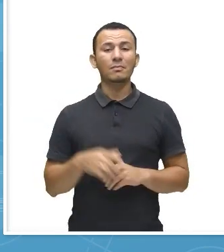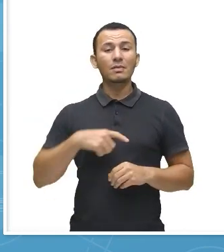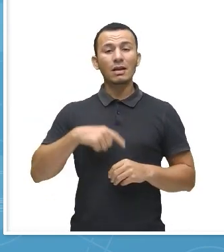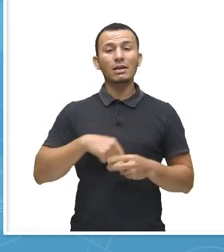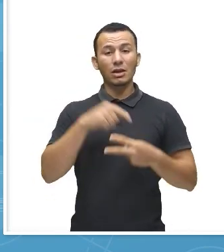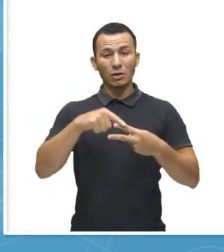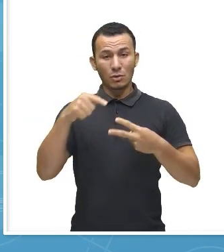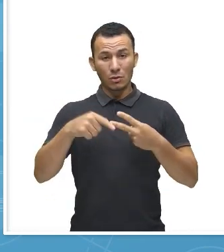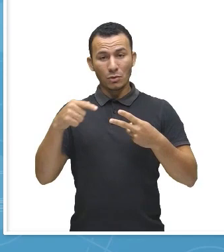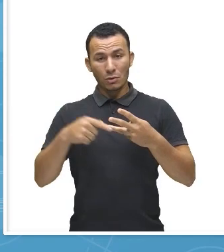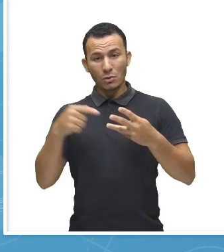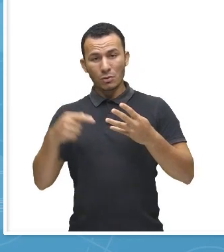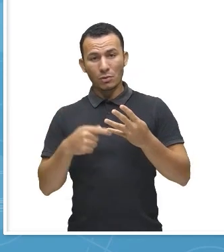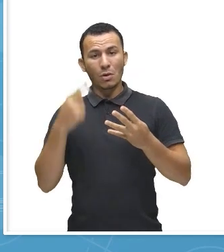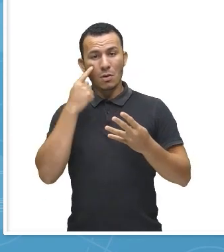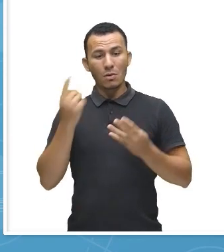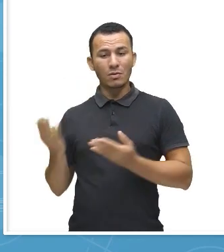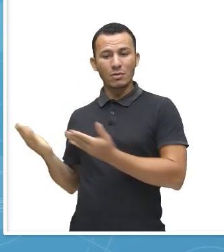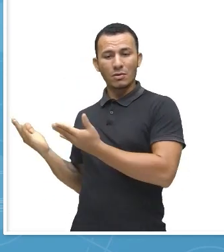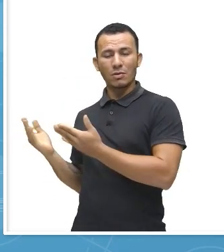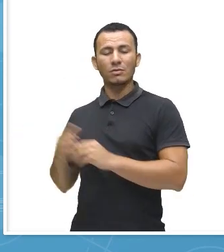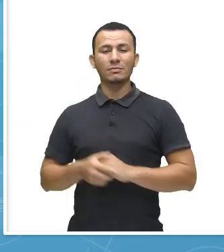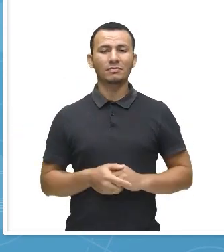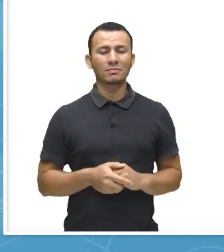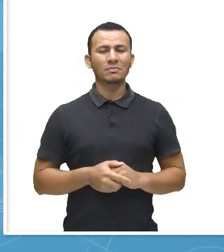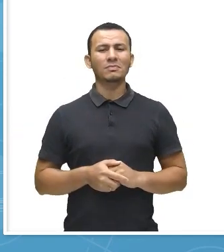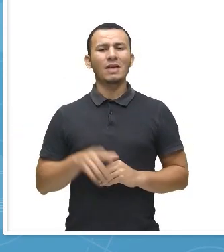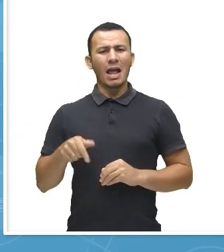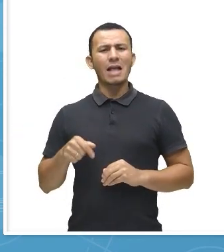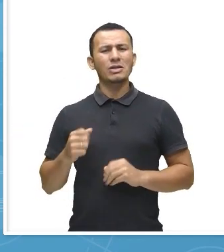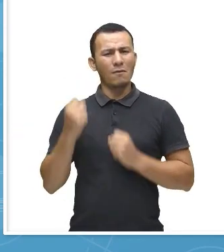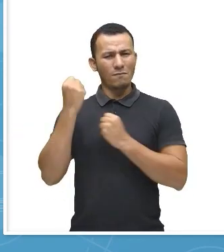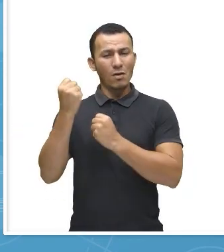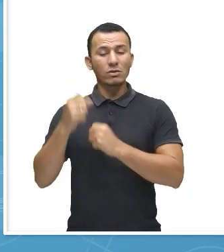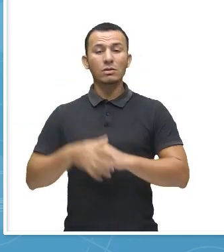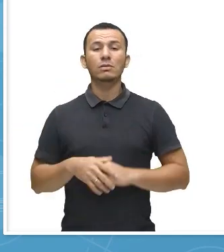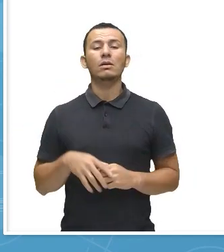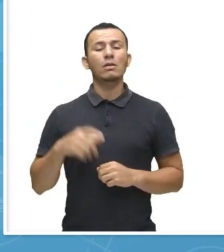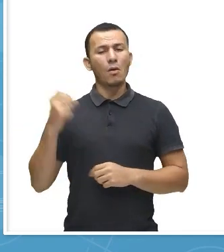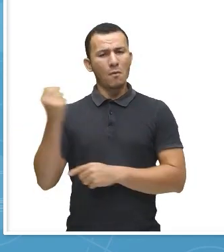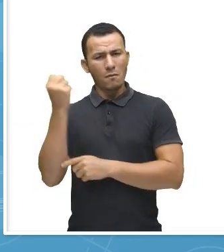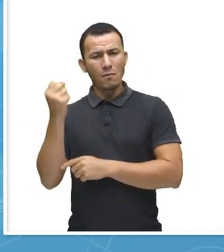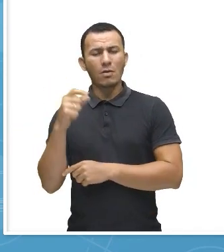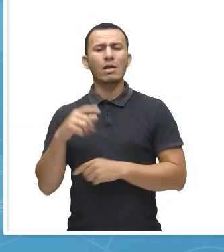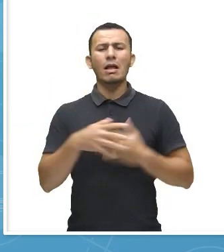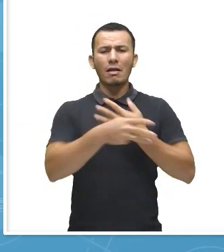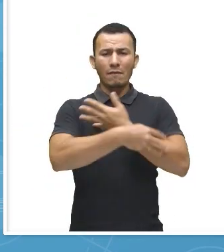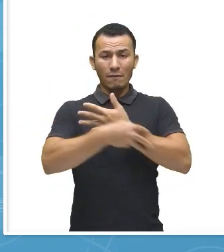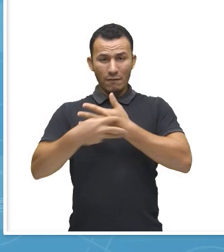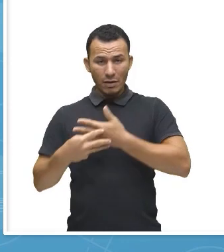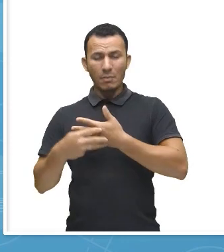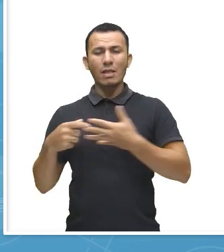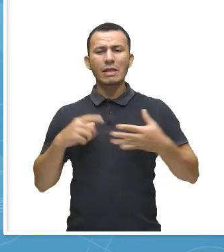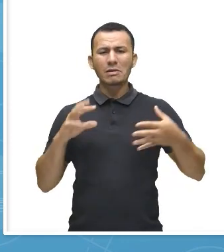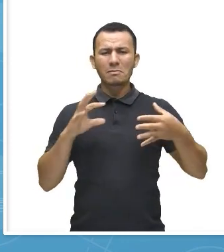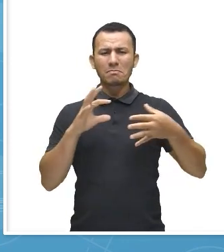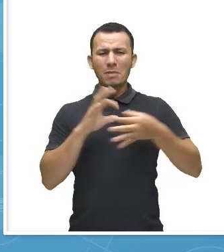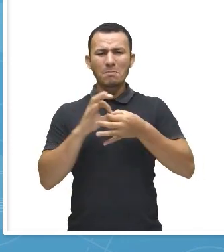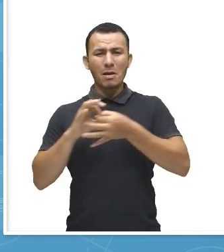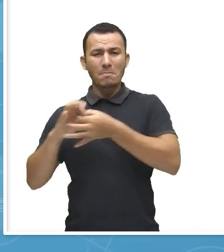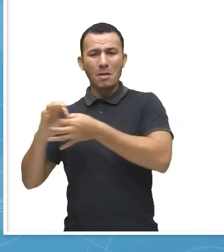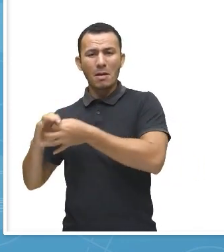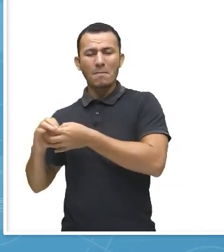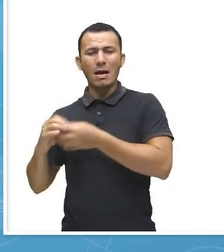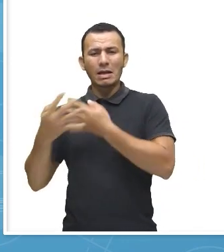fios finos ou de colágenos, fibras mais grossas. As fibras ligam-se umas às outras, formando